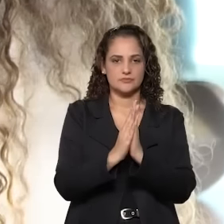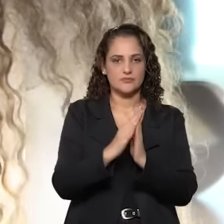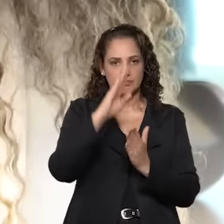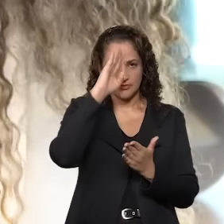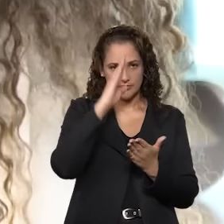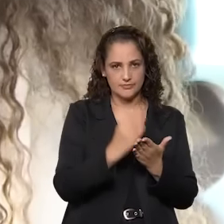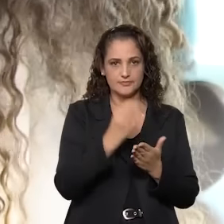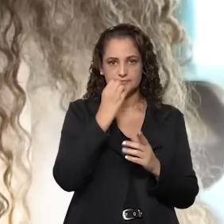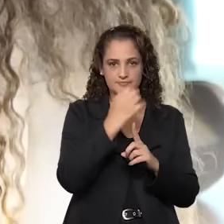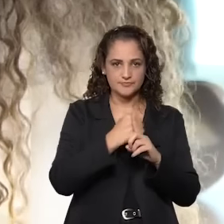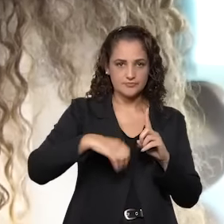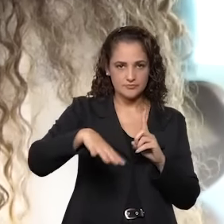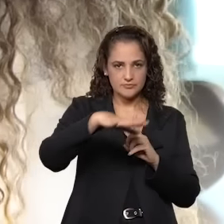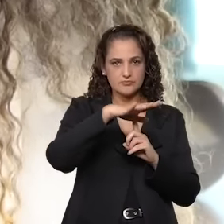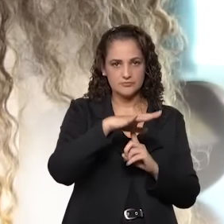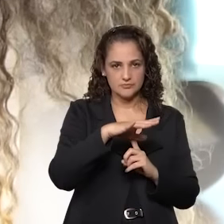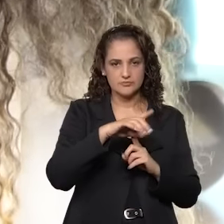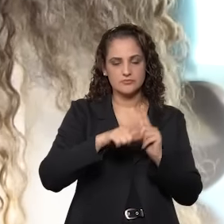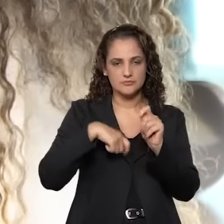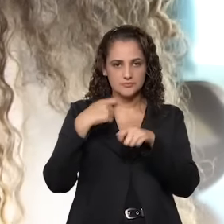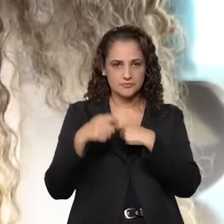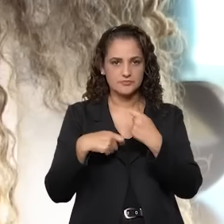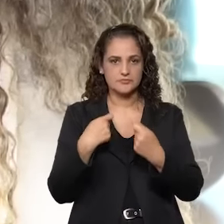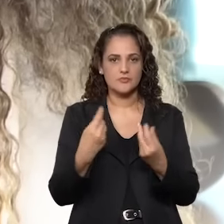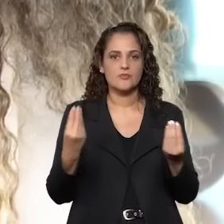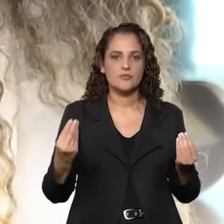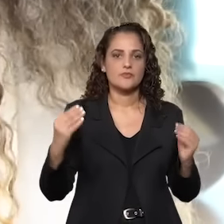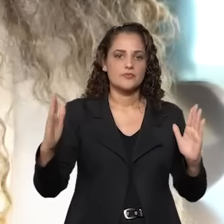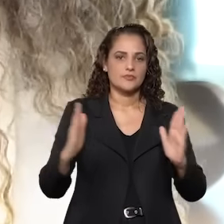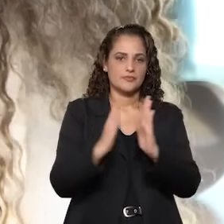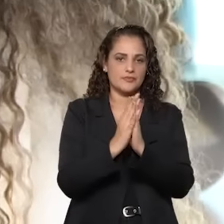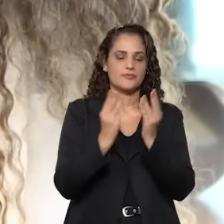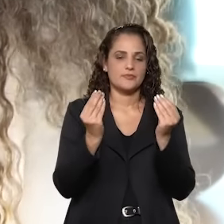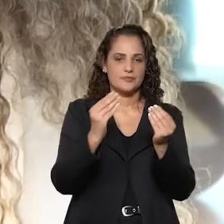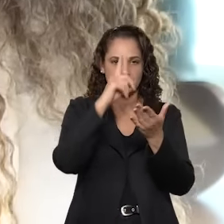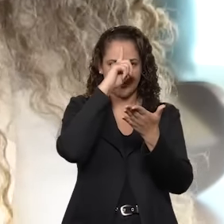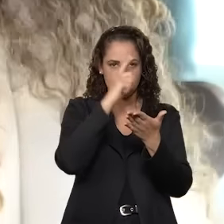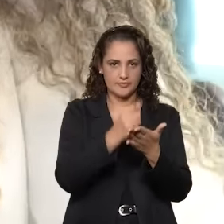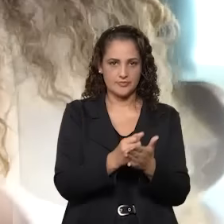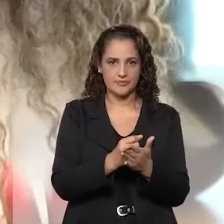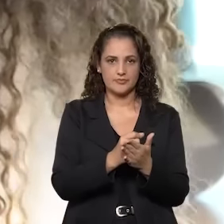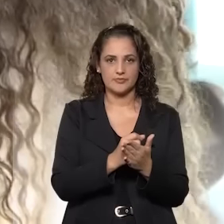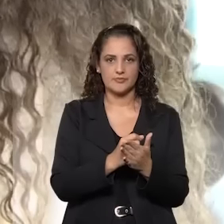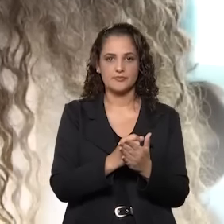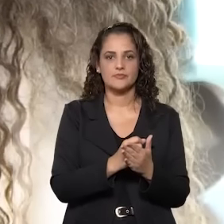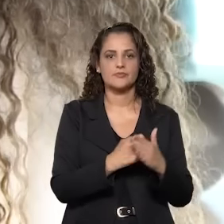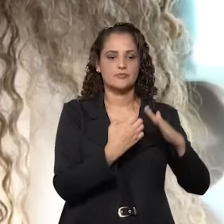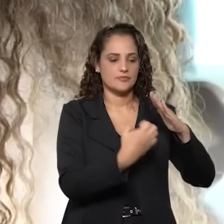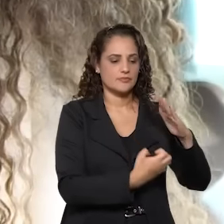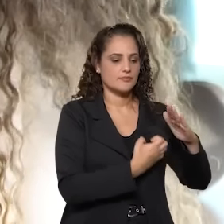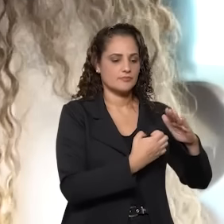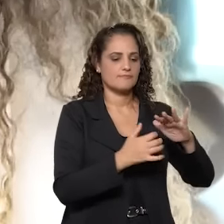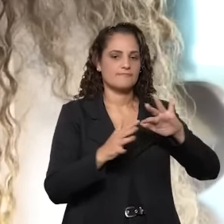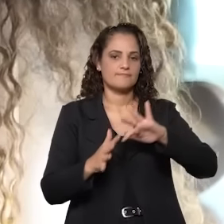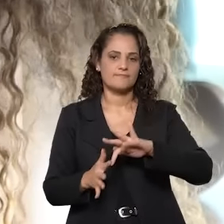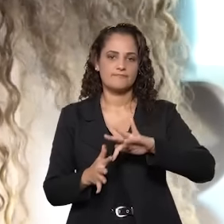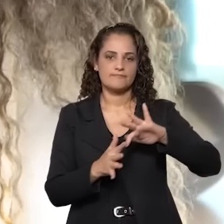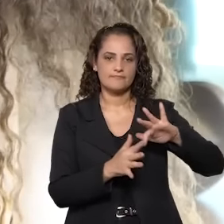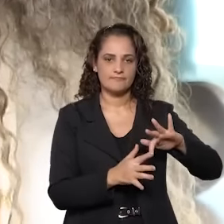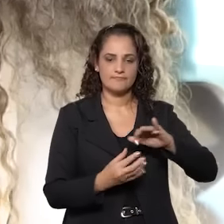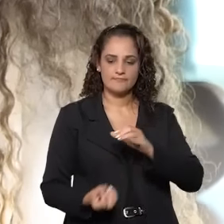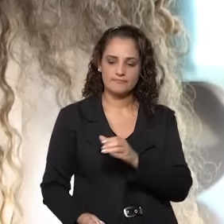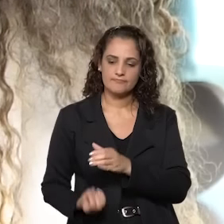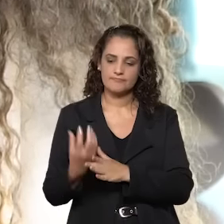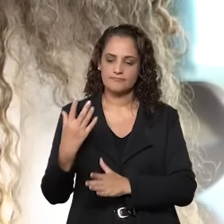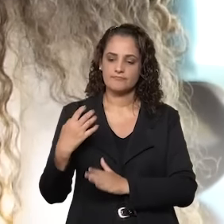sociedade tá sendo bom bom pros negócios como é que eu Impacto isso então eu tomo a decisão de sair do mundo corporativo abrir a minha própria empresa né